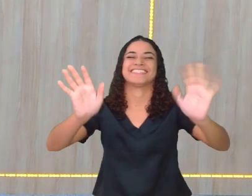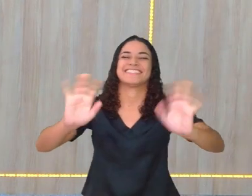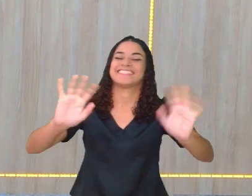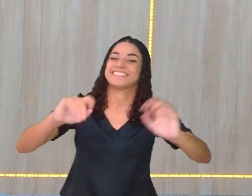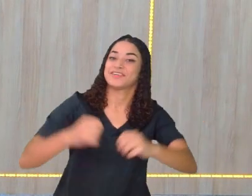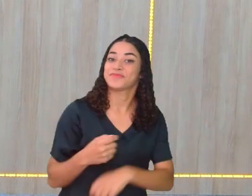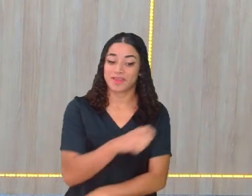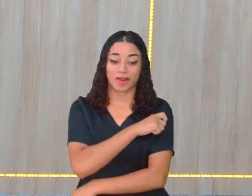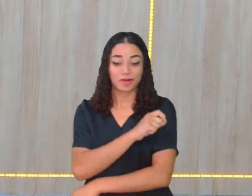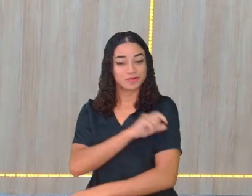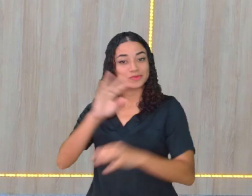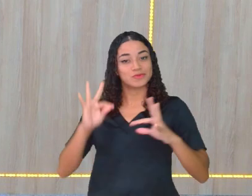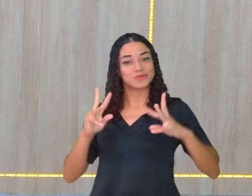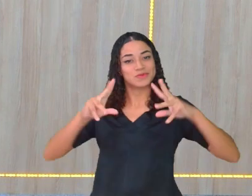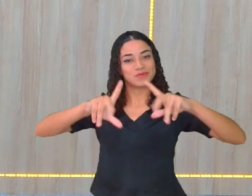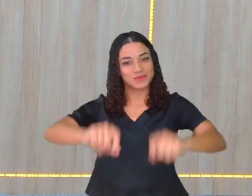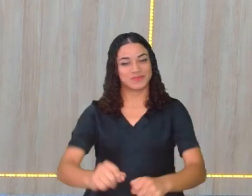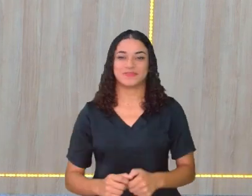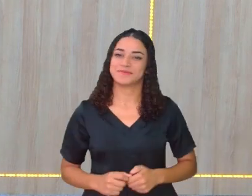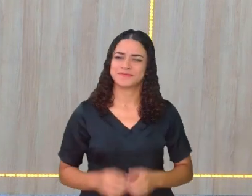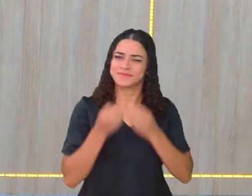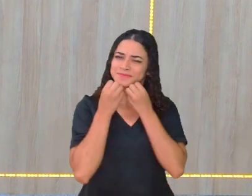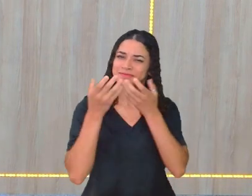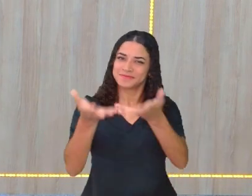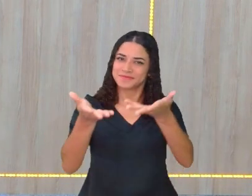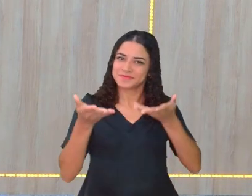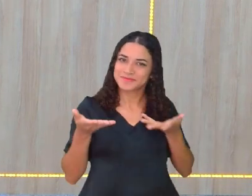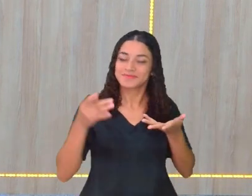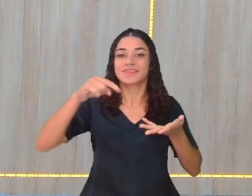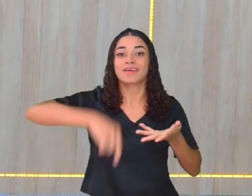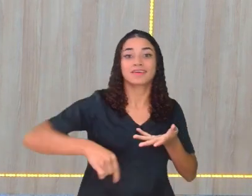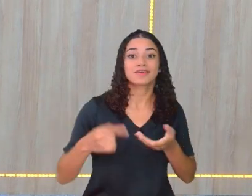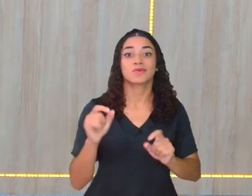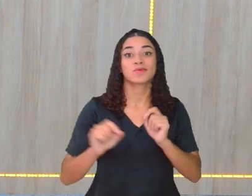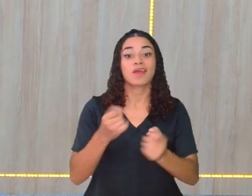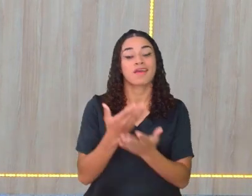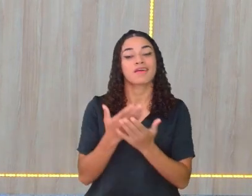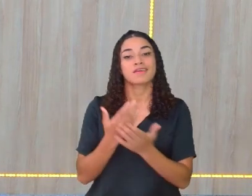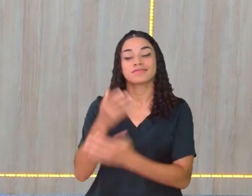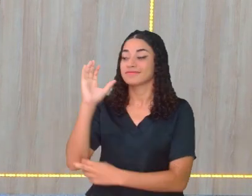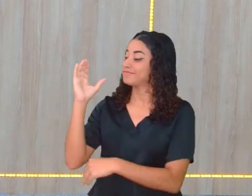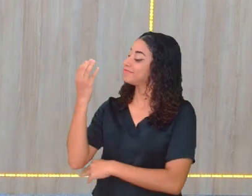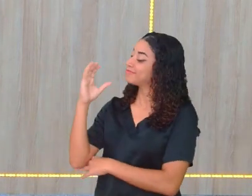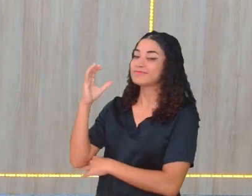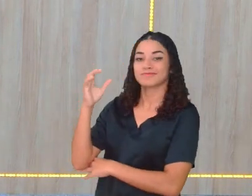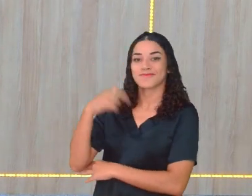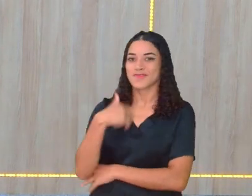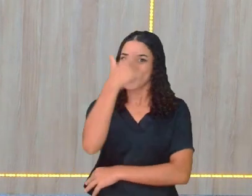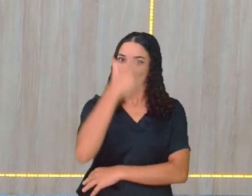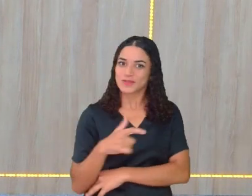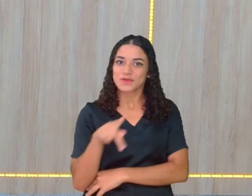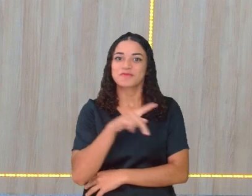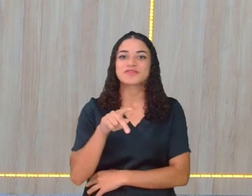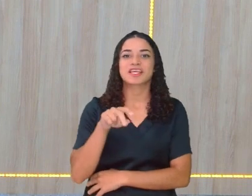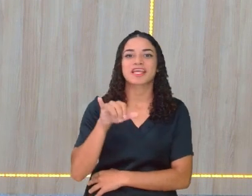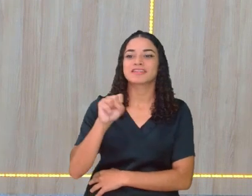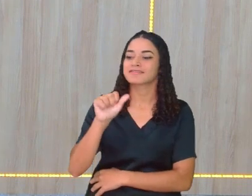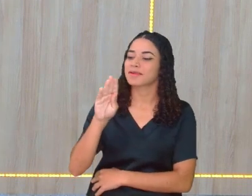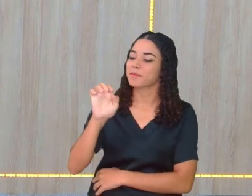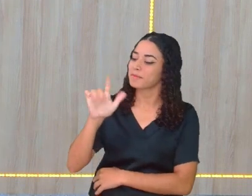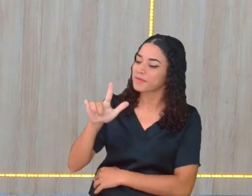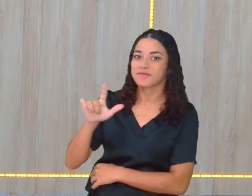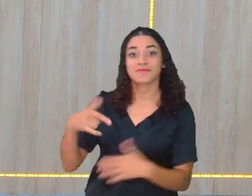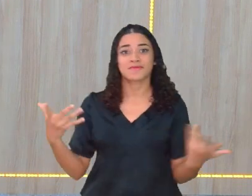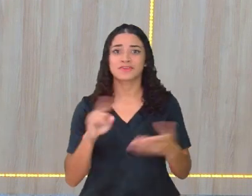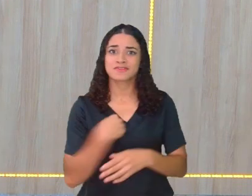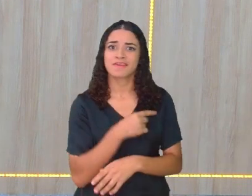Olá, alunos e alunas! Sejam muito bem-vindos a mais uma aula de ciência. Eu sou a professora Isabel e hoje nós